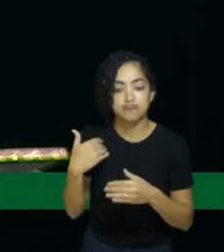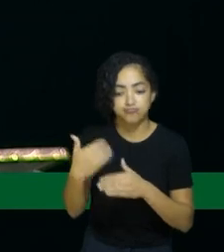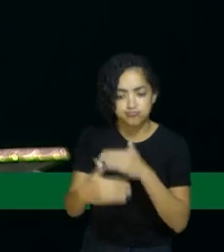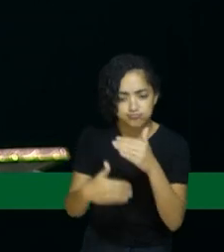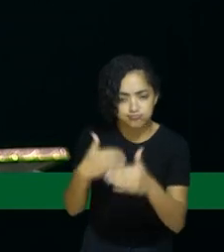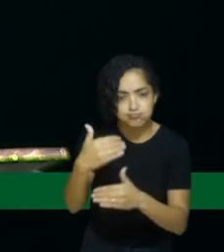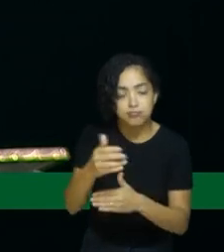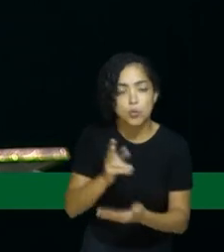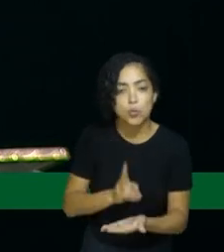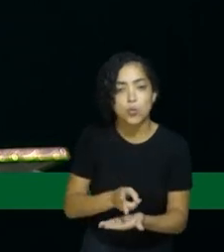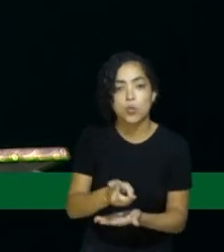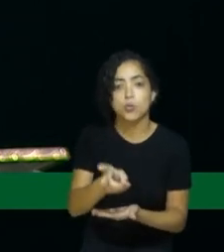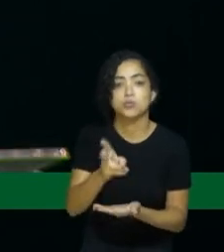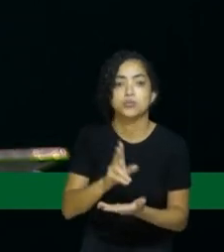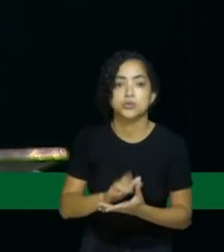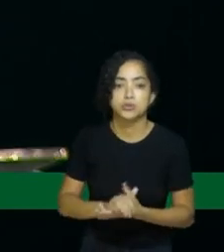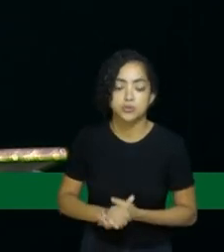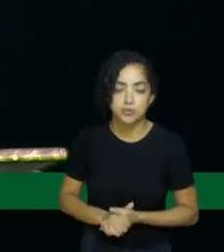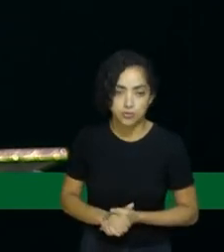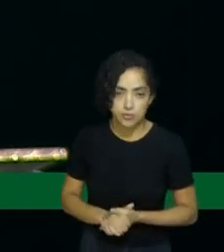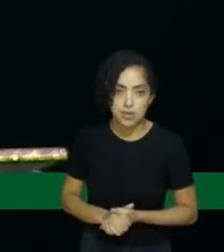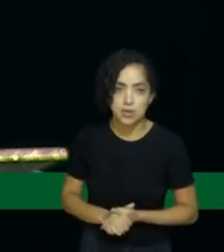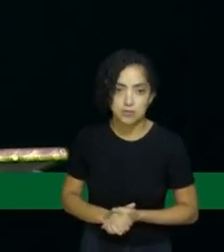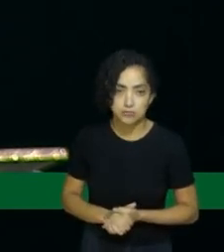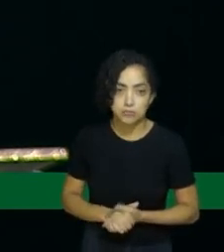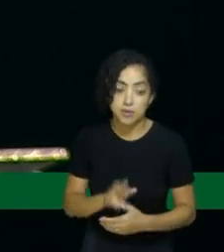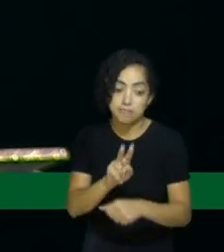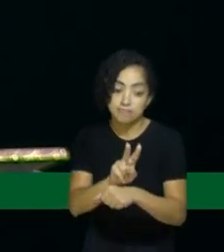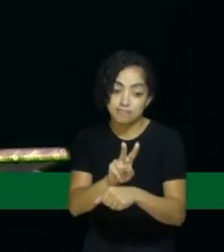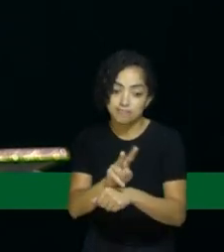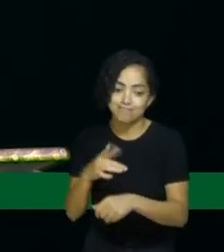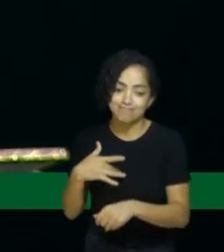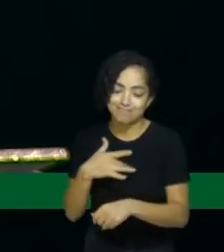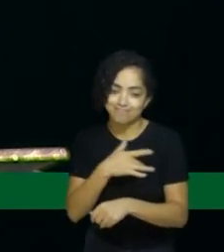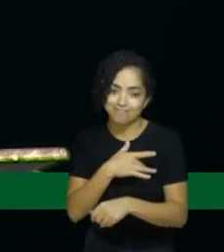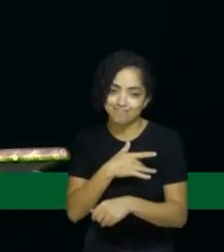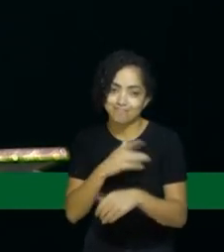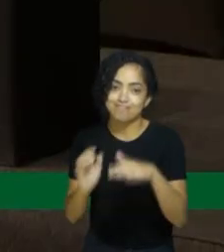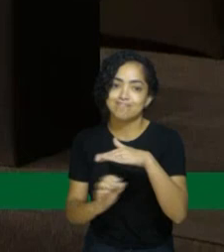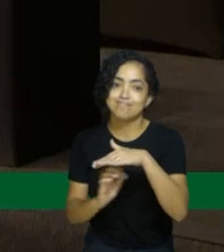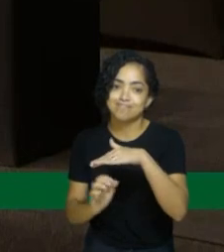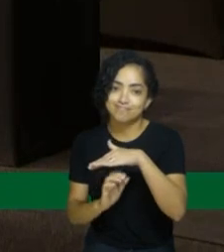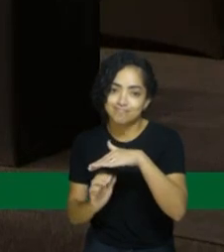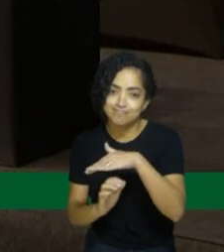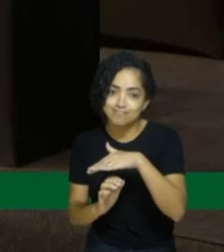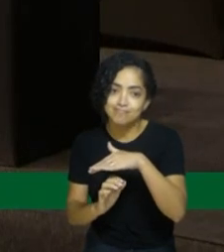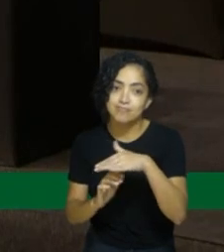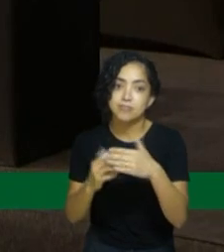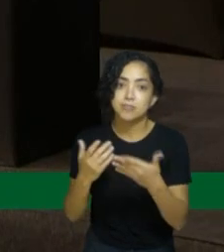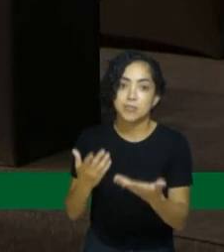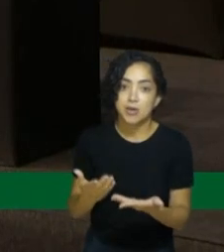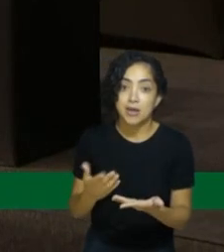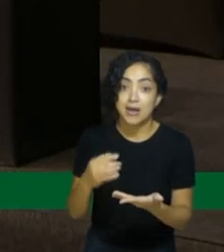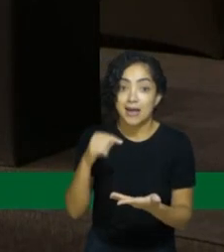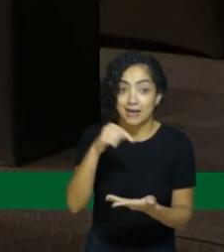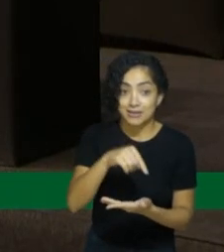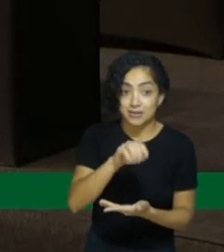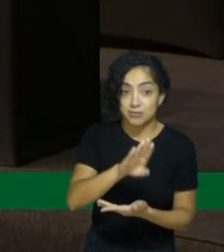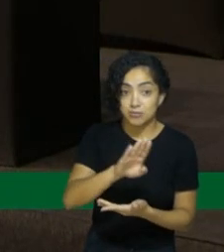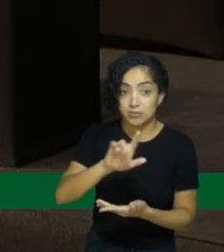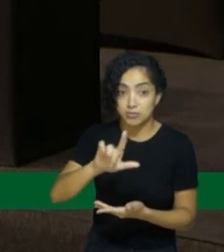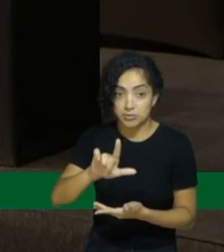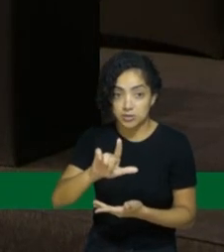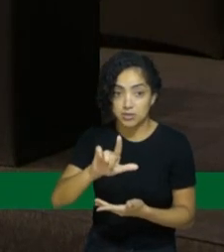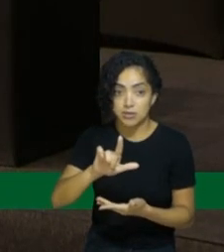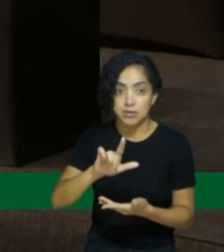frente na nossa eh preservação da saúde das empresas a gente diz que a Amp a Amp Blumenau tem um partido sim é